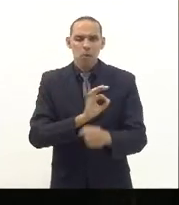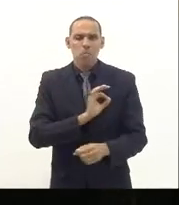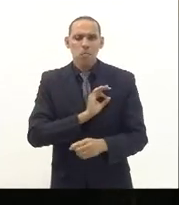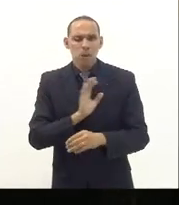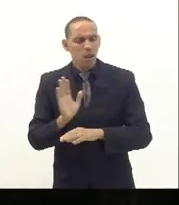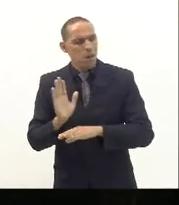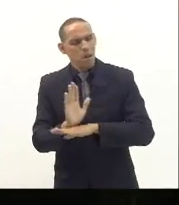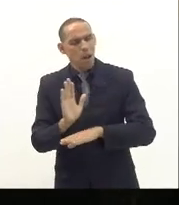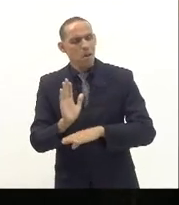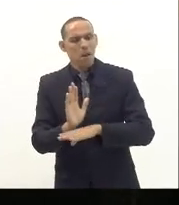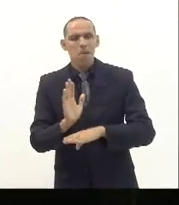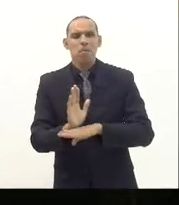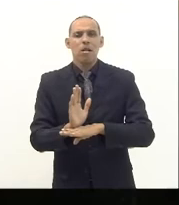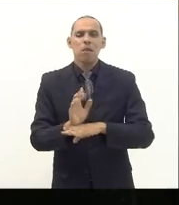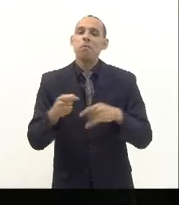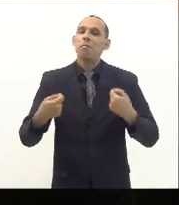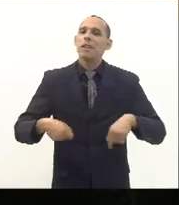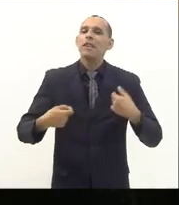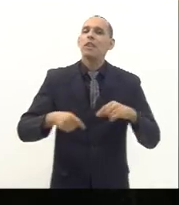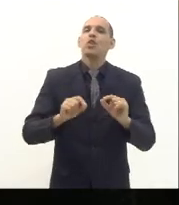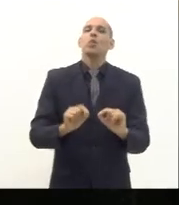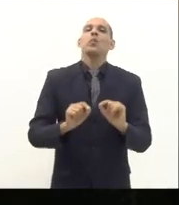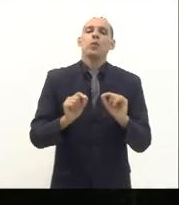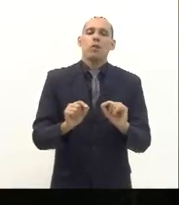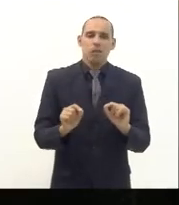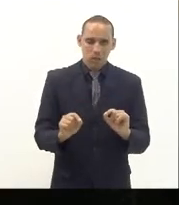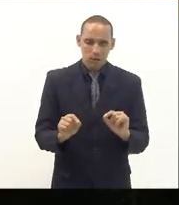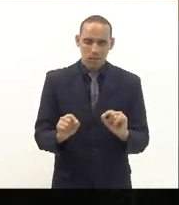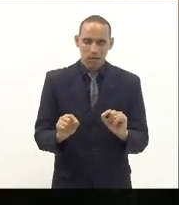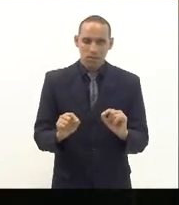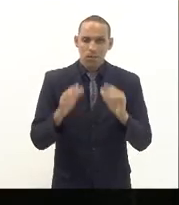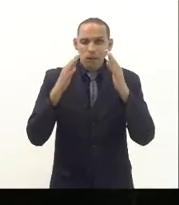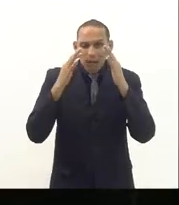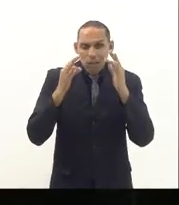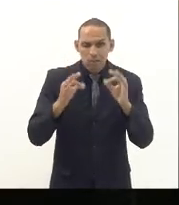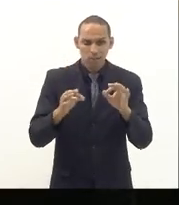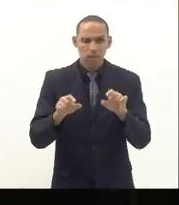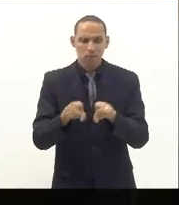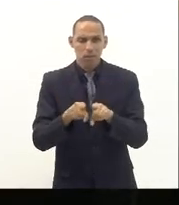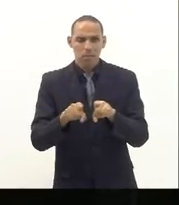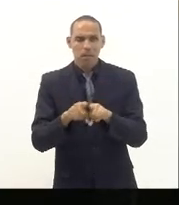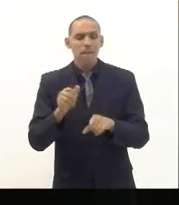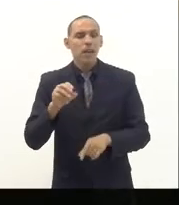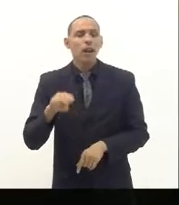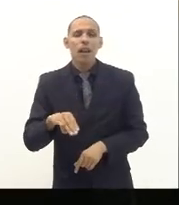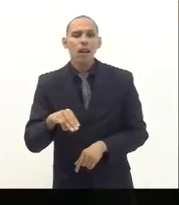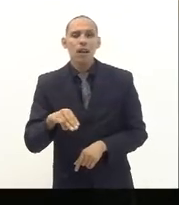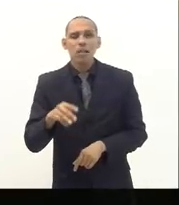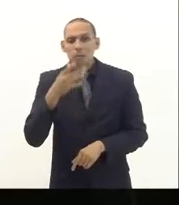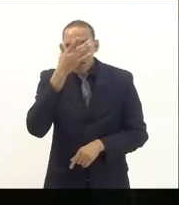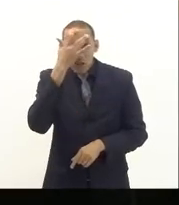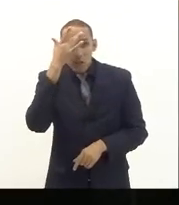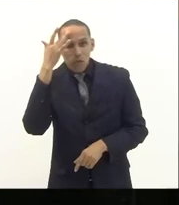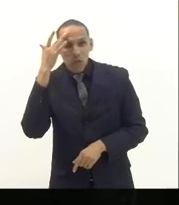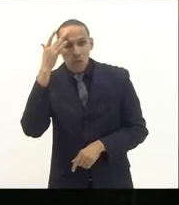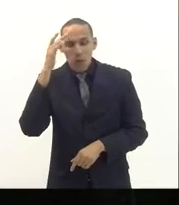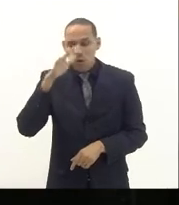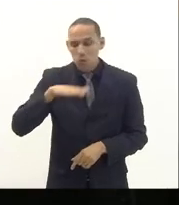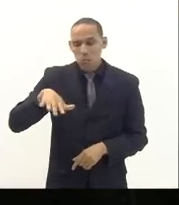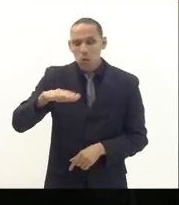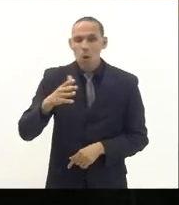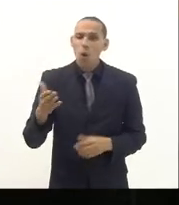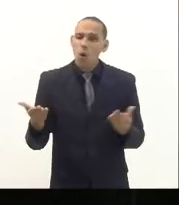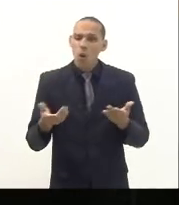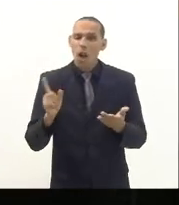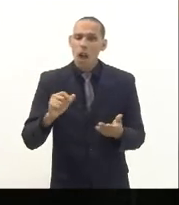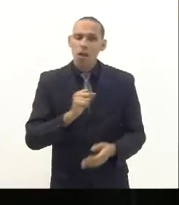Segurança Pública que precisamos ter também uma atenção especial para aqueles que hoje são